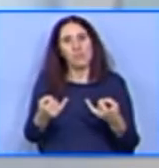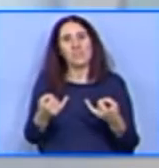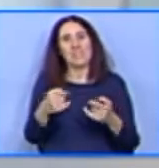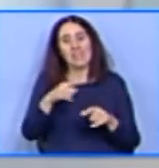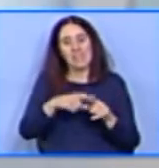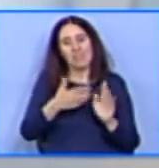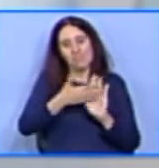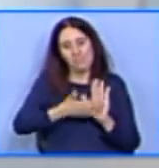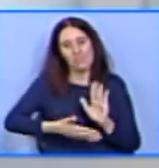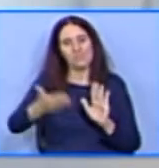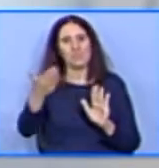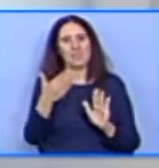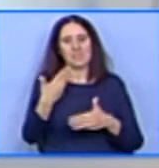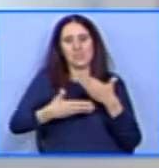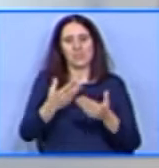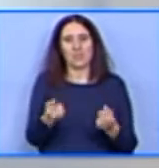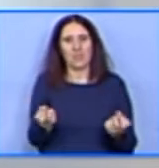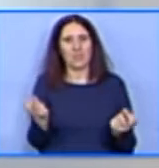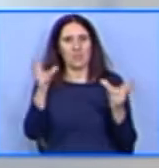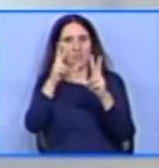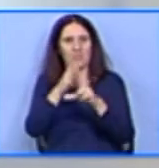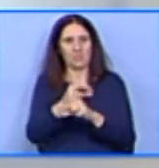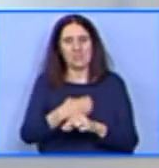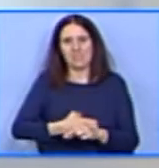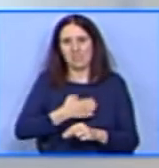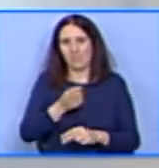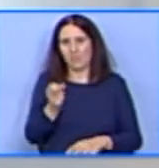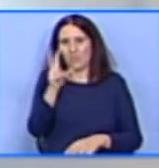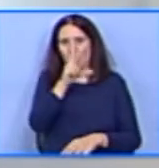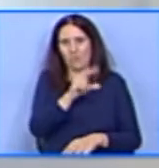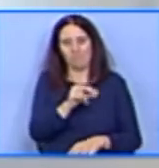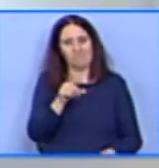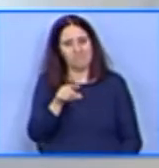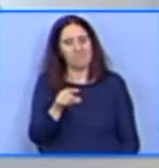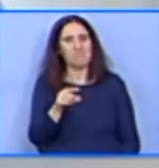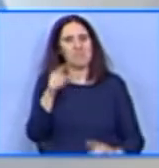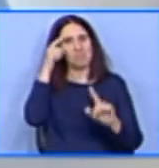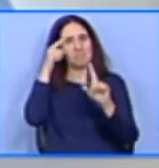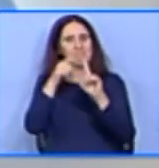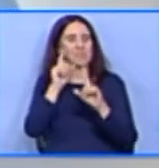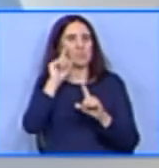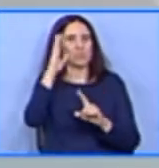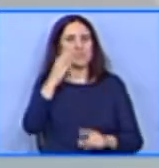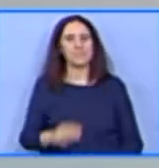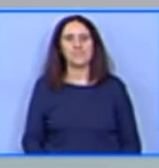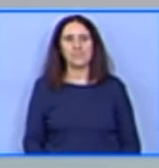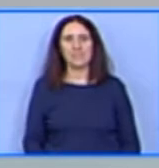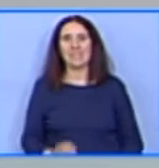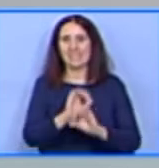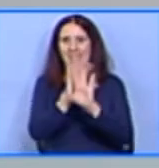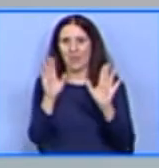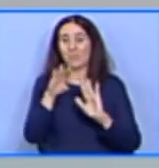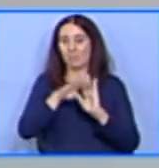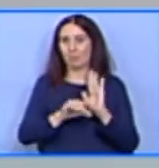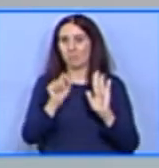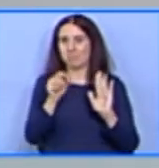do tempo com nova energia, com um novo sentido. Esse é, penso, um objetivo importante. Claro. Temos ainda 7 minutos de